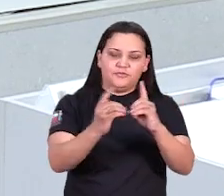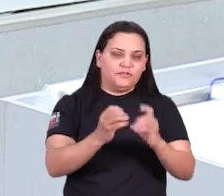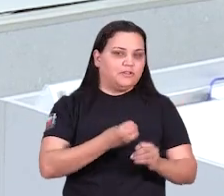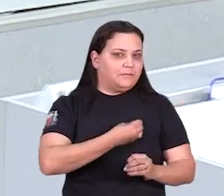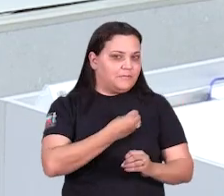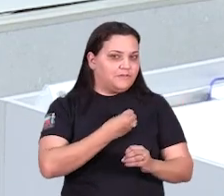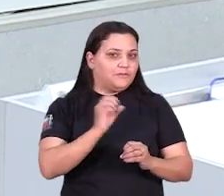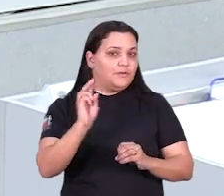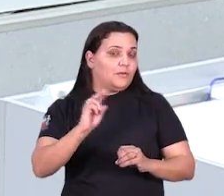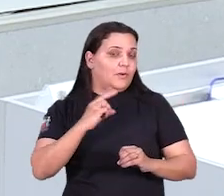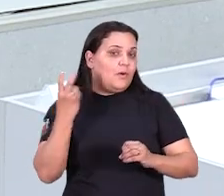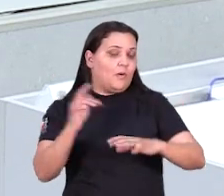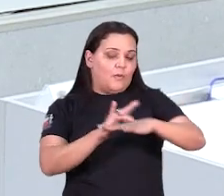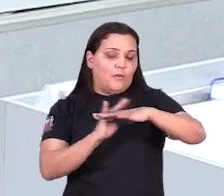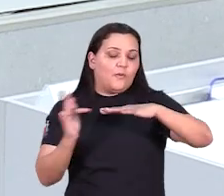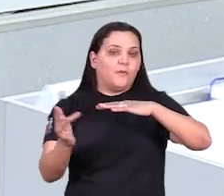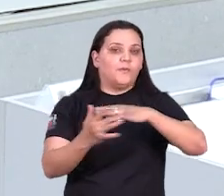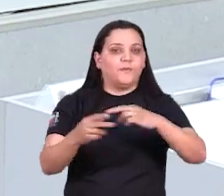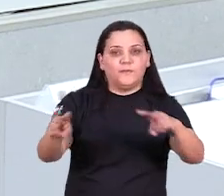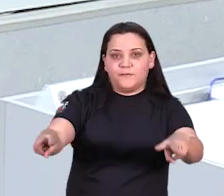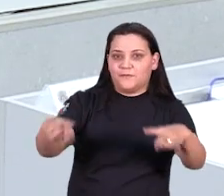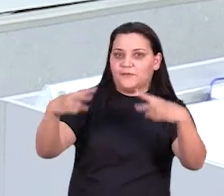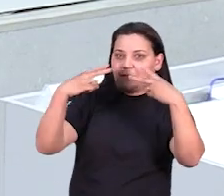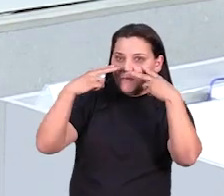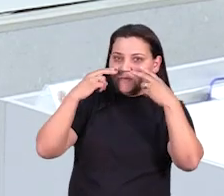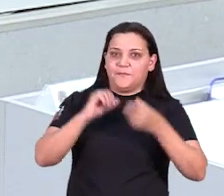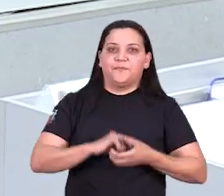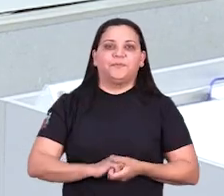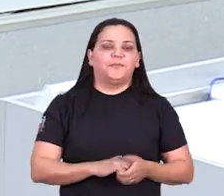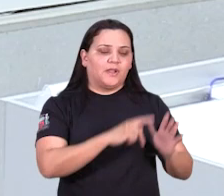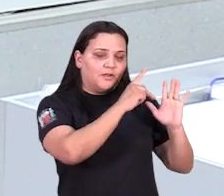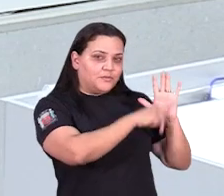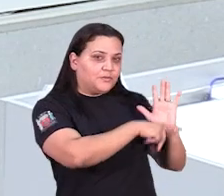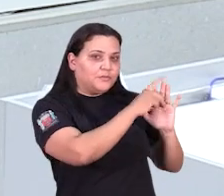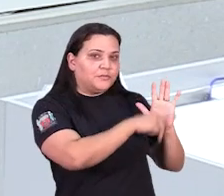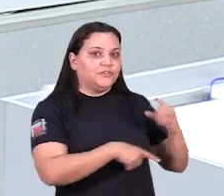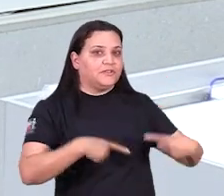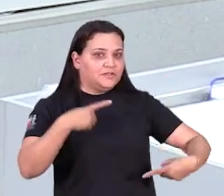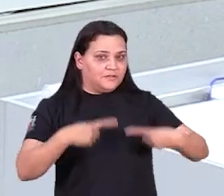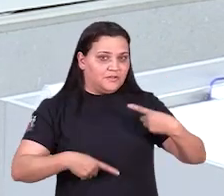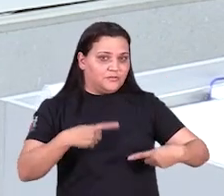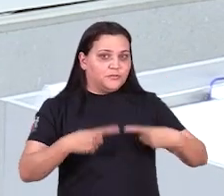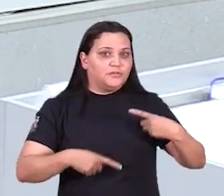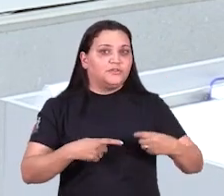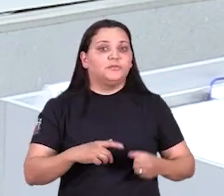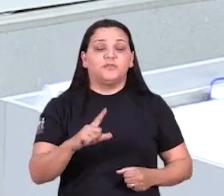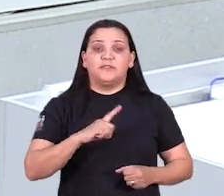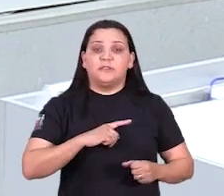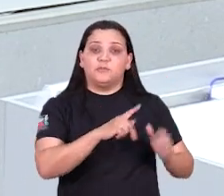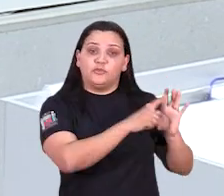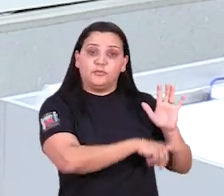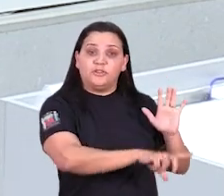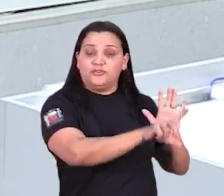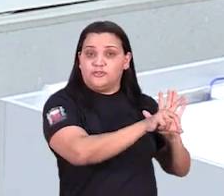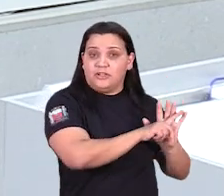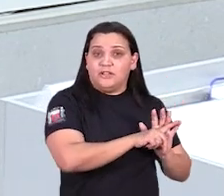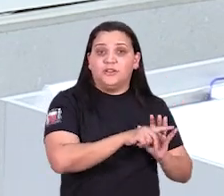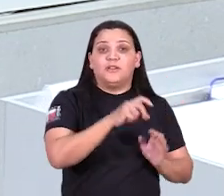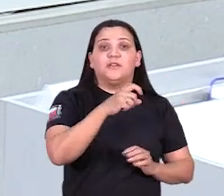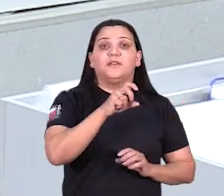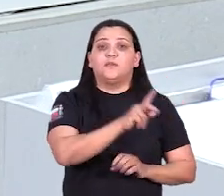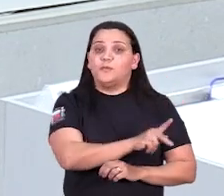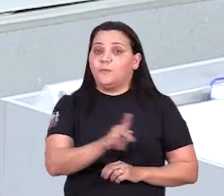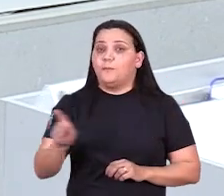ou acompanhar a sessão ao vivo pelas redes sociais da Câmara. Entre os projetos que serão discutidos, temos o projeto de